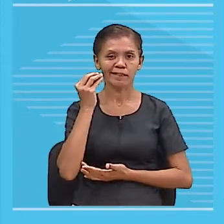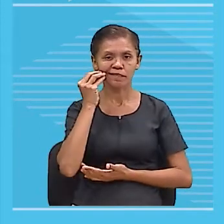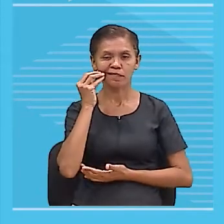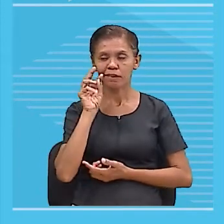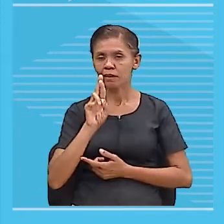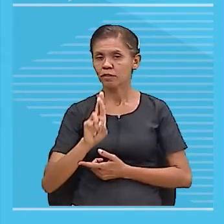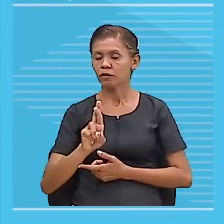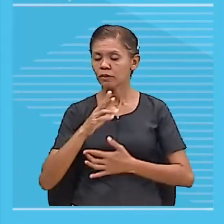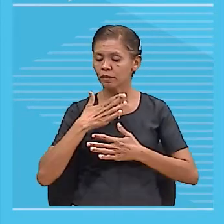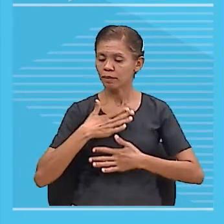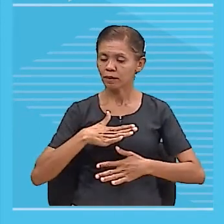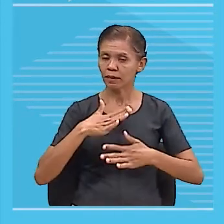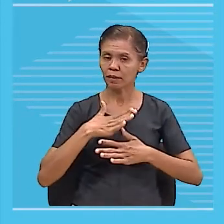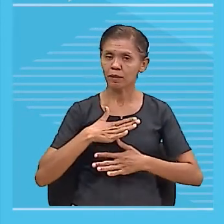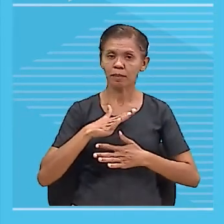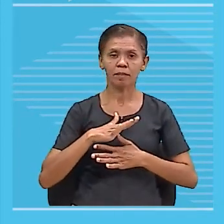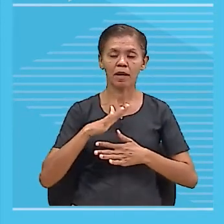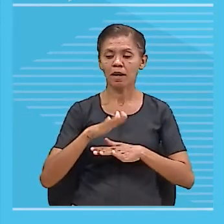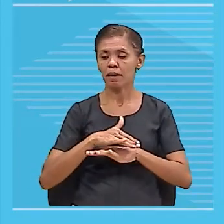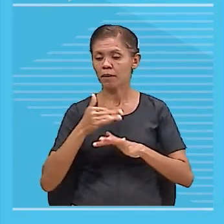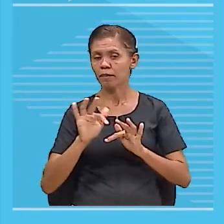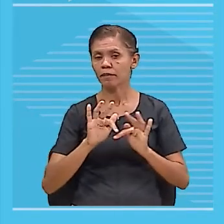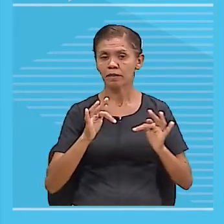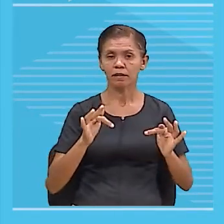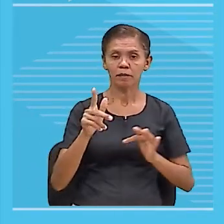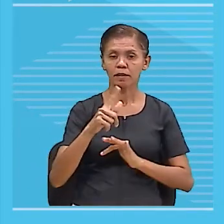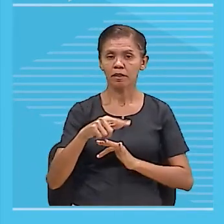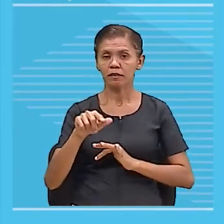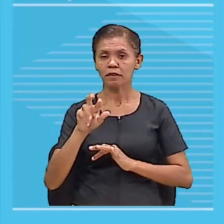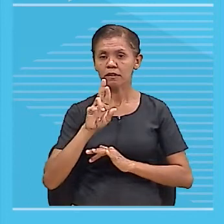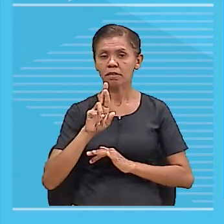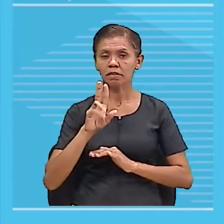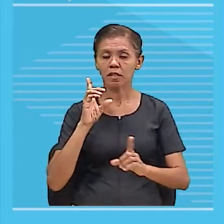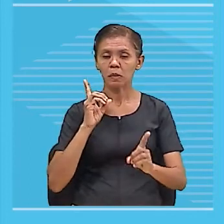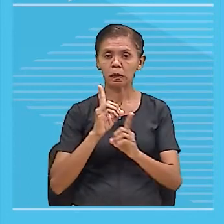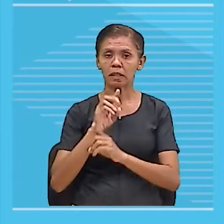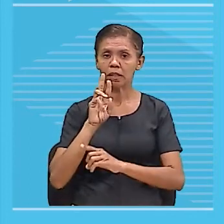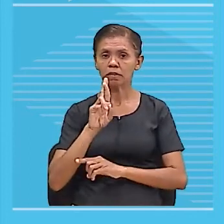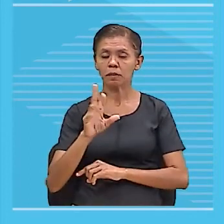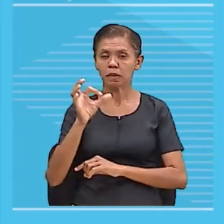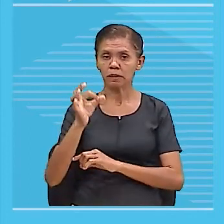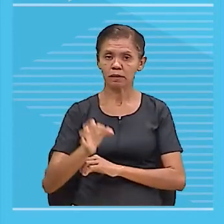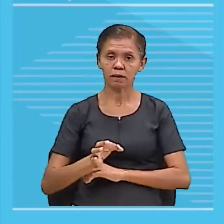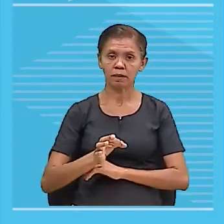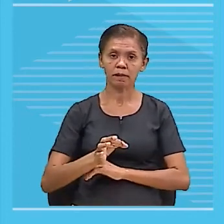para que vocês pudessem encontrar o gabarito correto, para que vocês pudessem